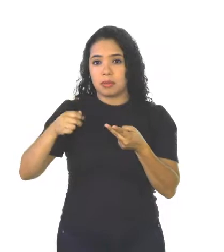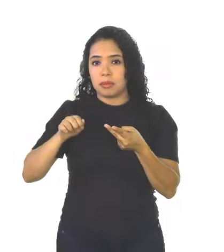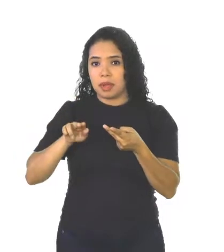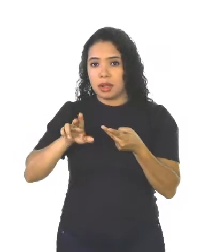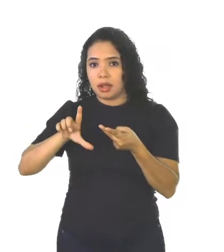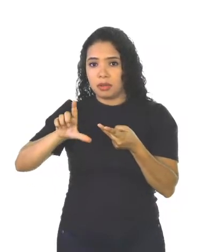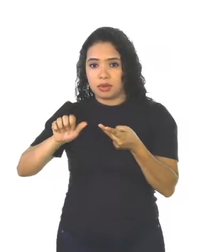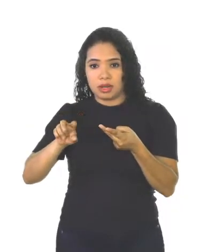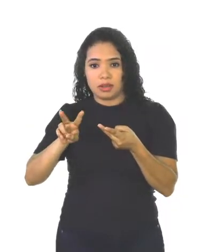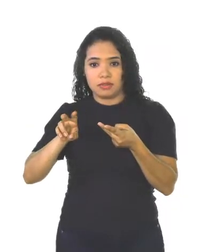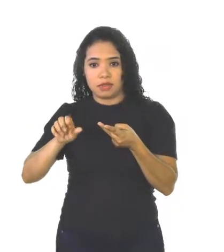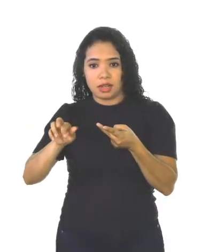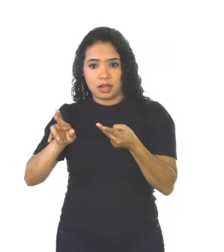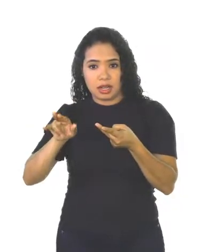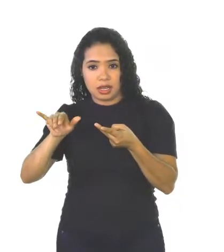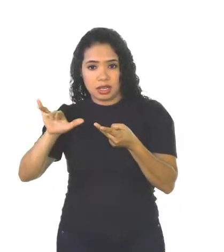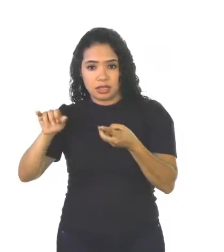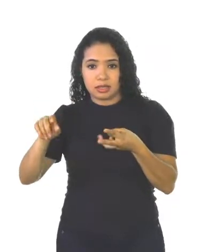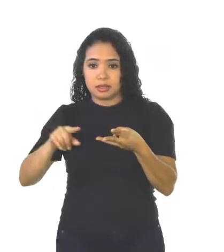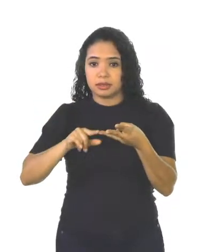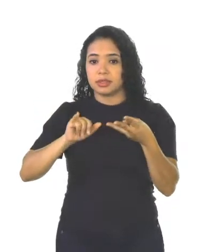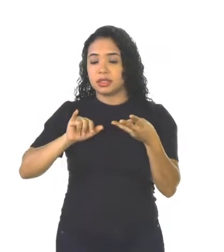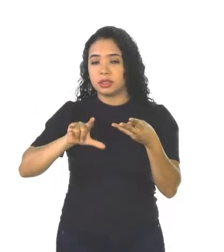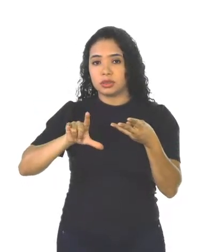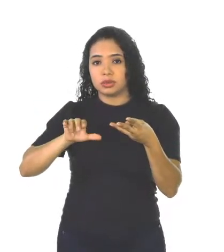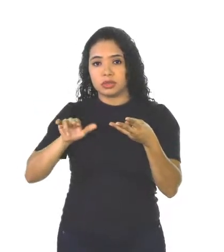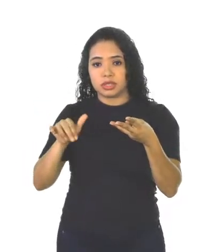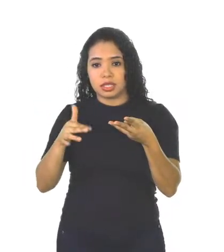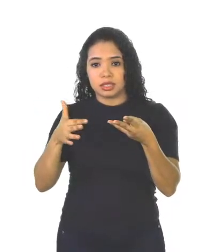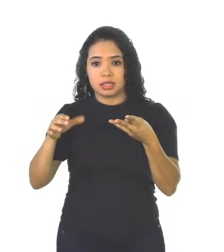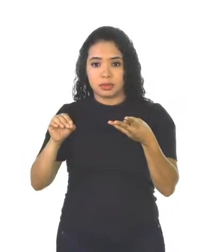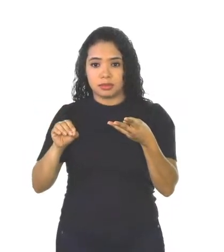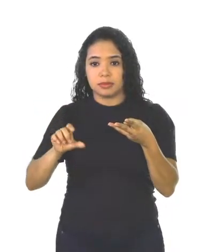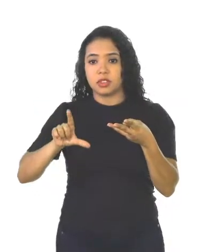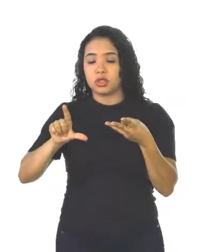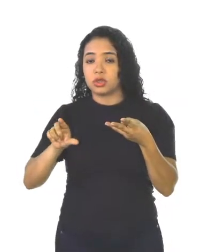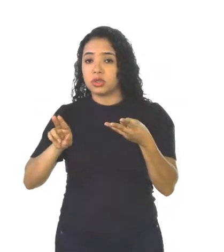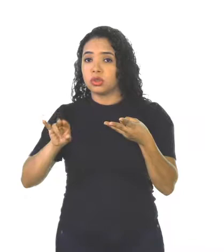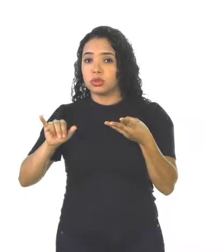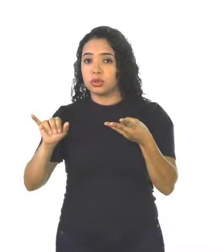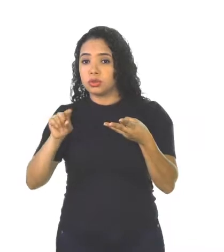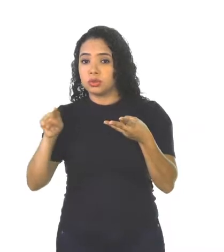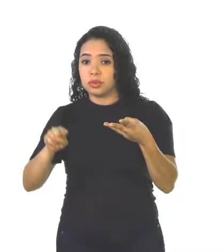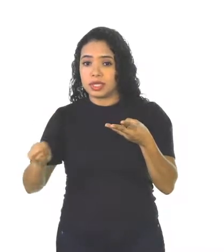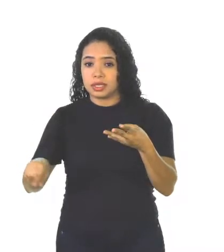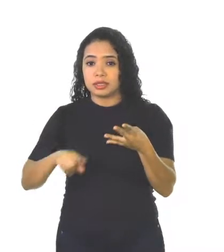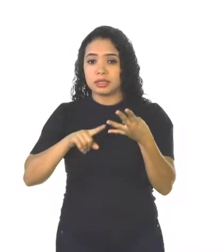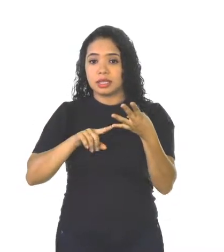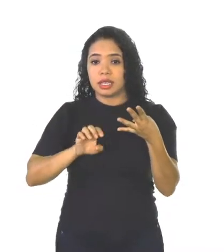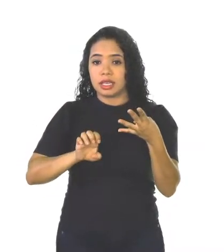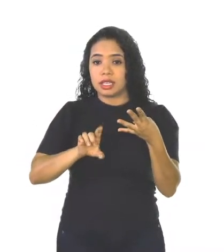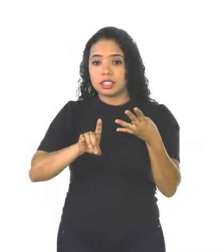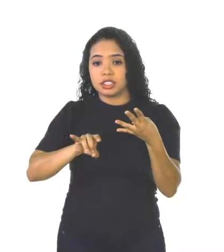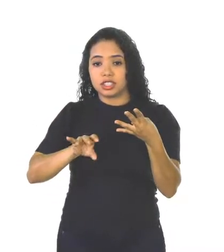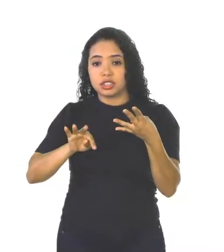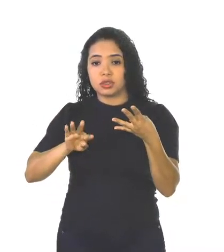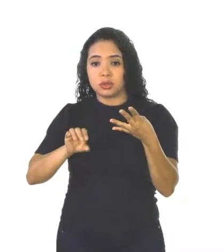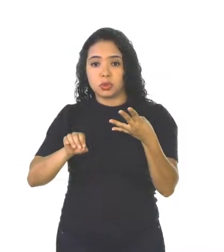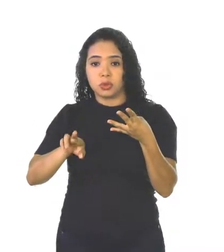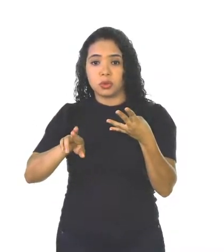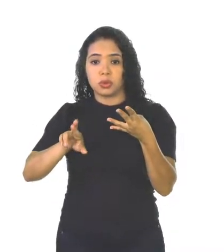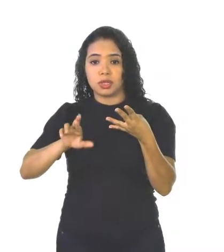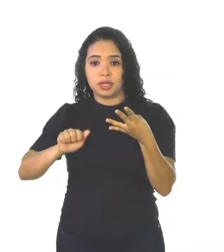Valéria Andrade. Ilustração, Luiz San Vicente. Editora do